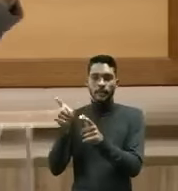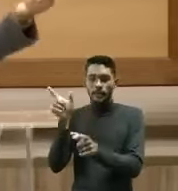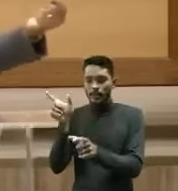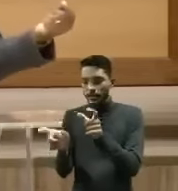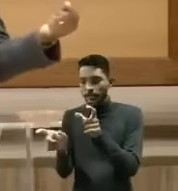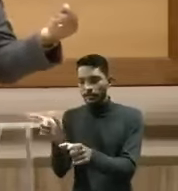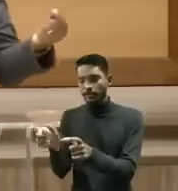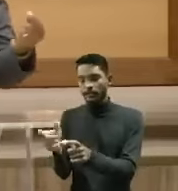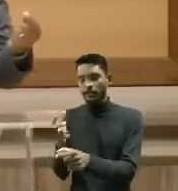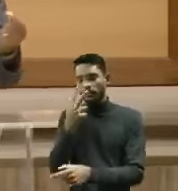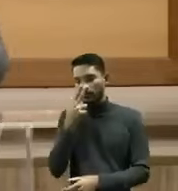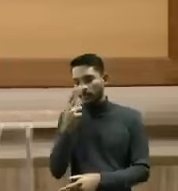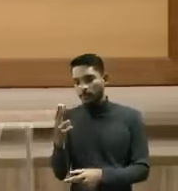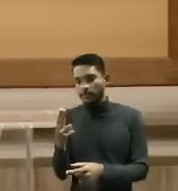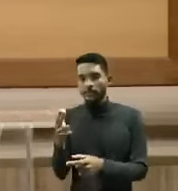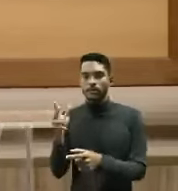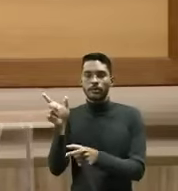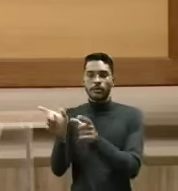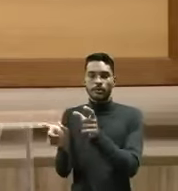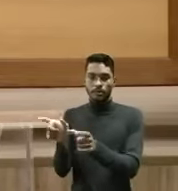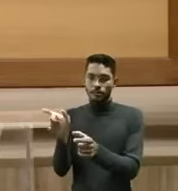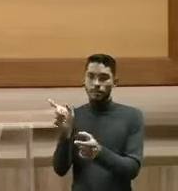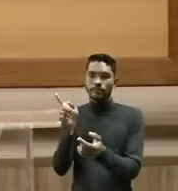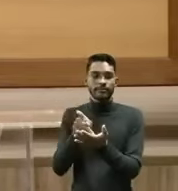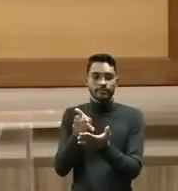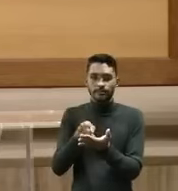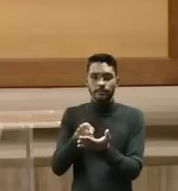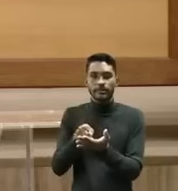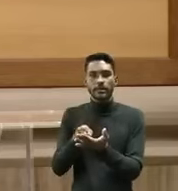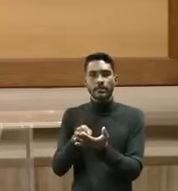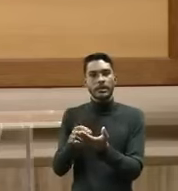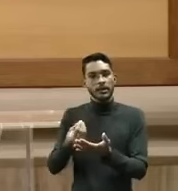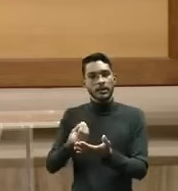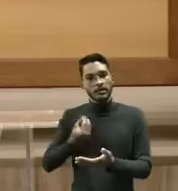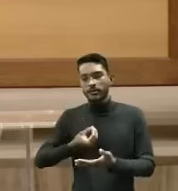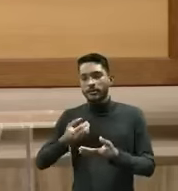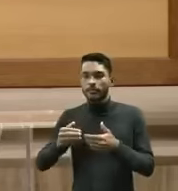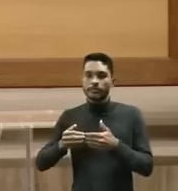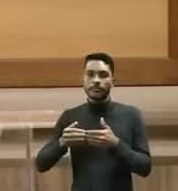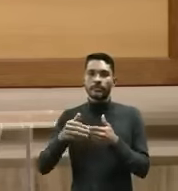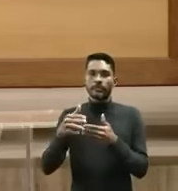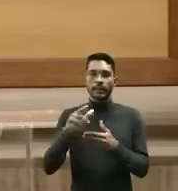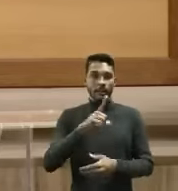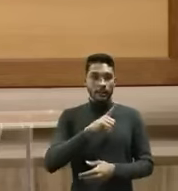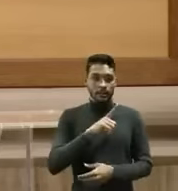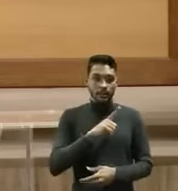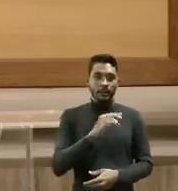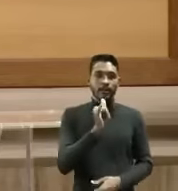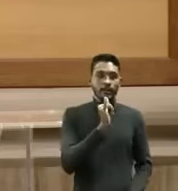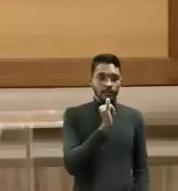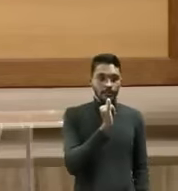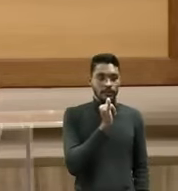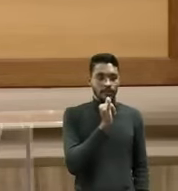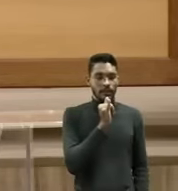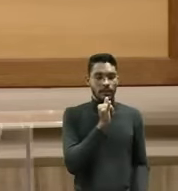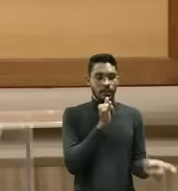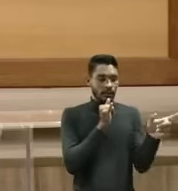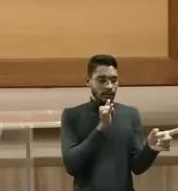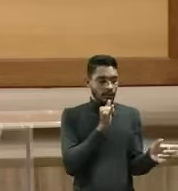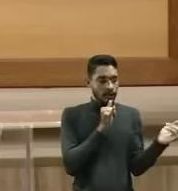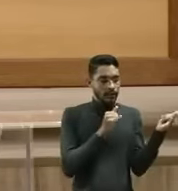concepção E aí vai começando tem irmão que diz assim por exemplo eh tem irmão que fala assim ah não mas eu acho que